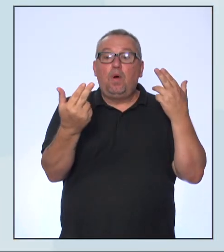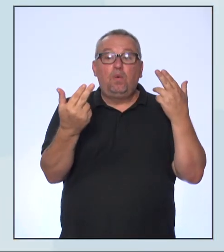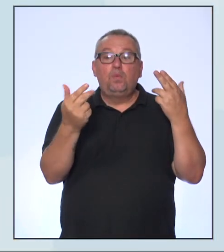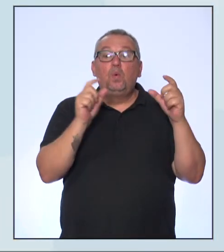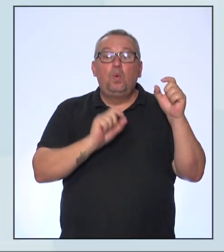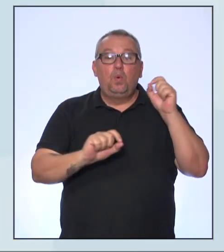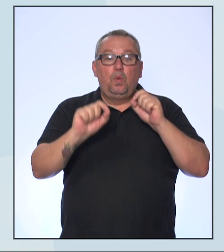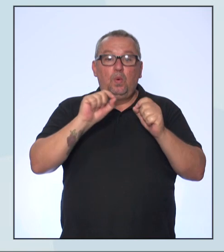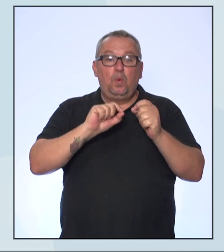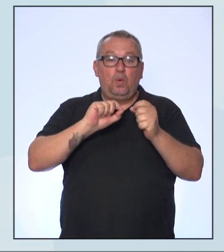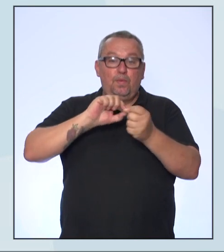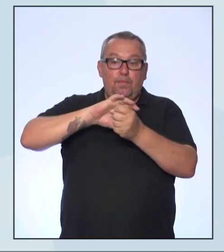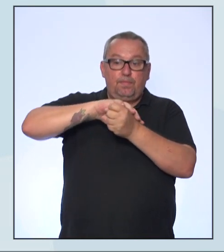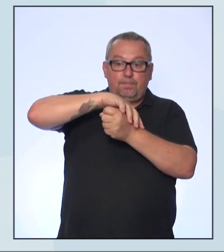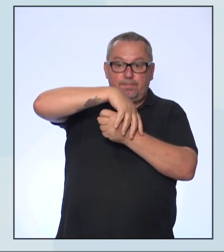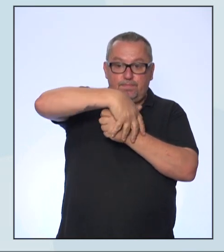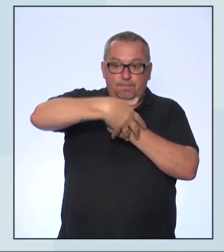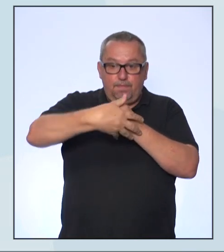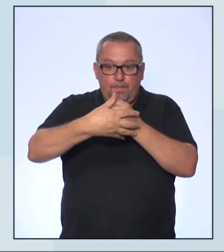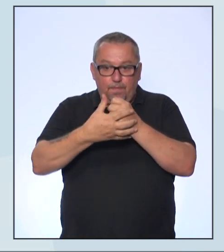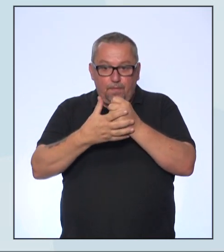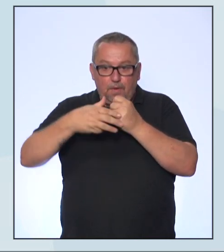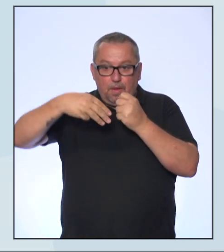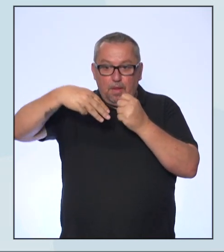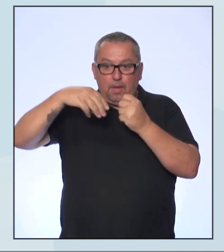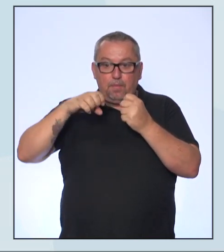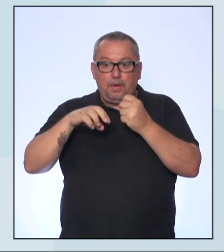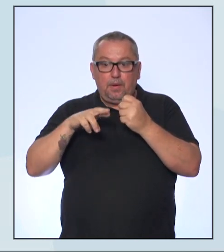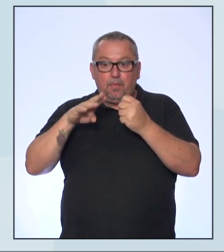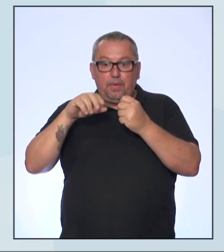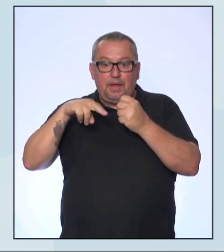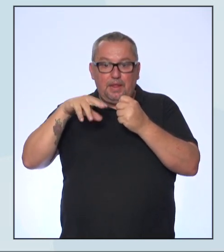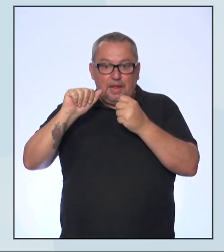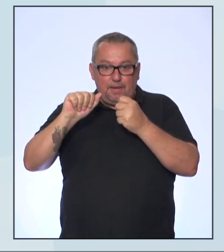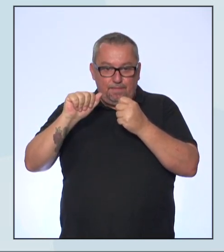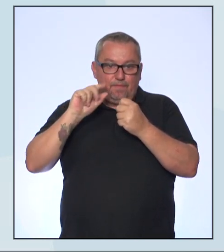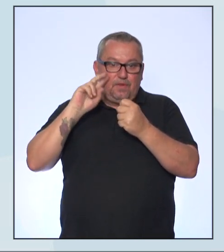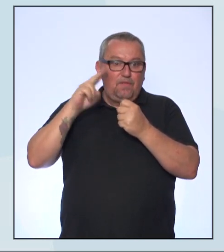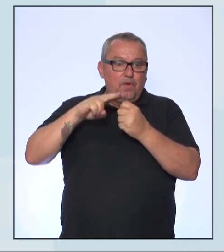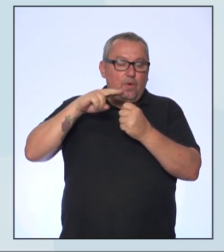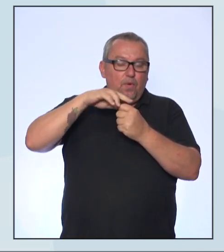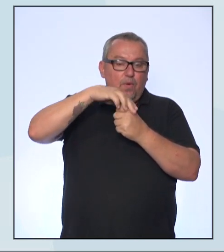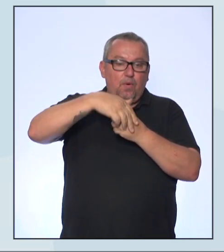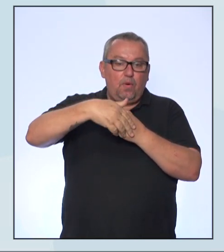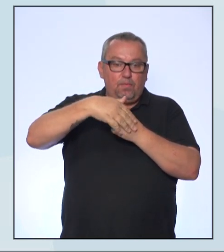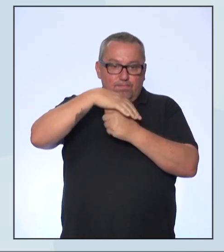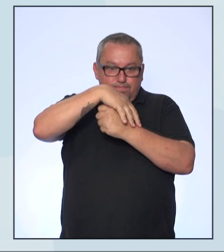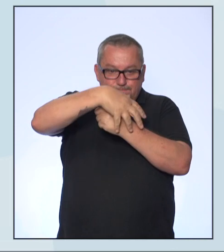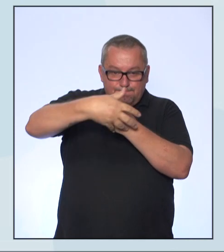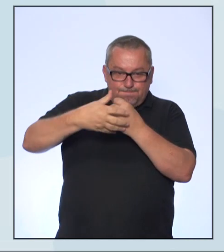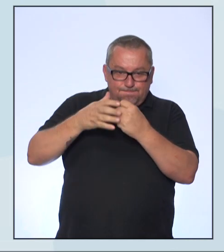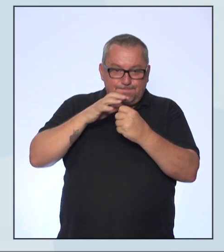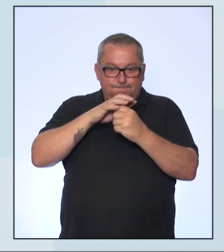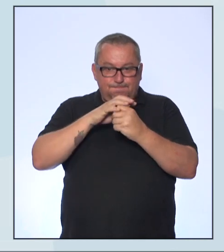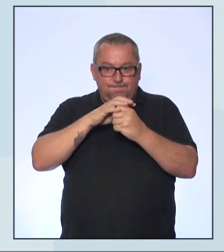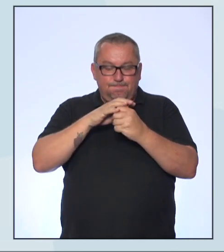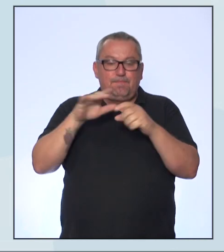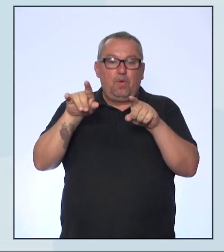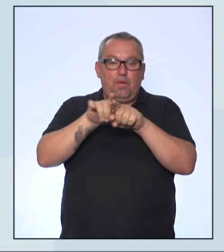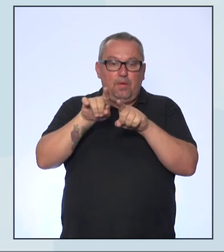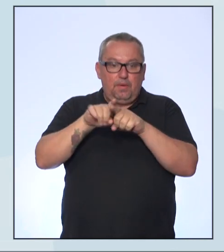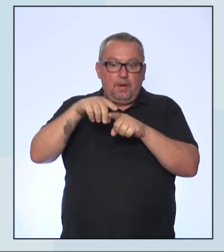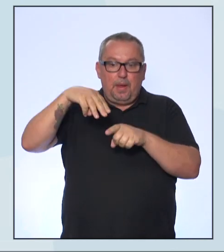tem a membrana plasmática, desenho básico aqui, tá? Tranquilo. A membrana